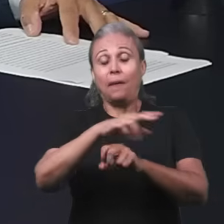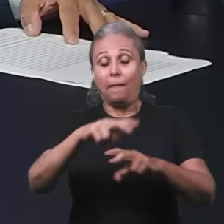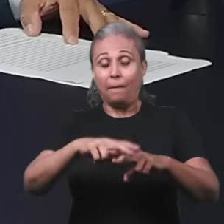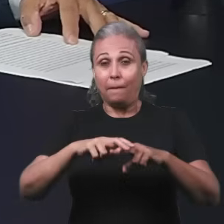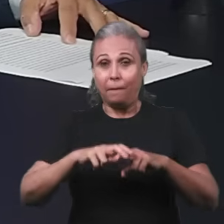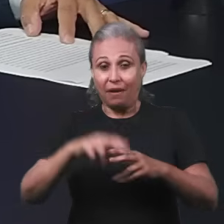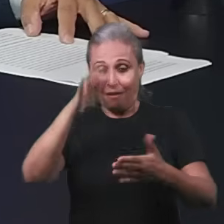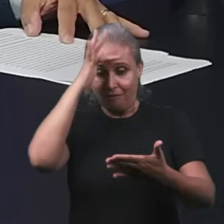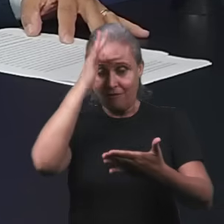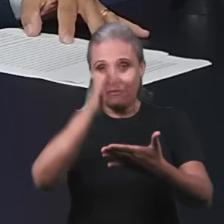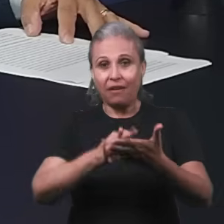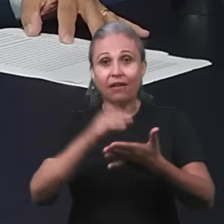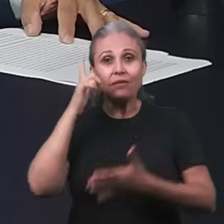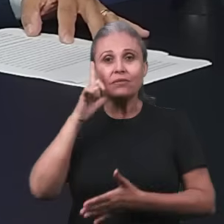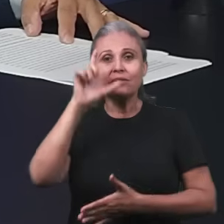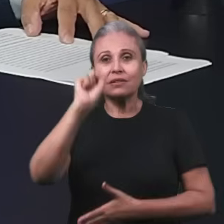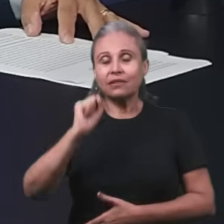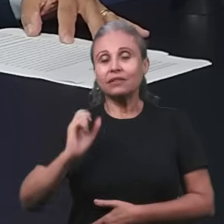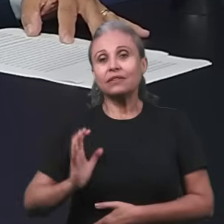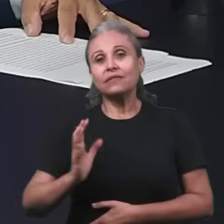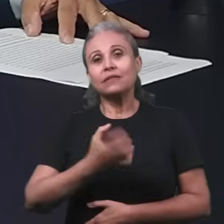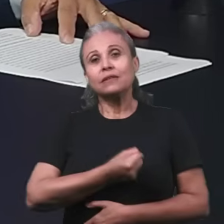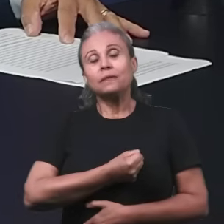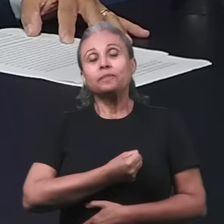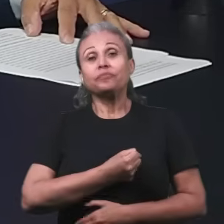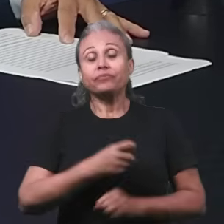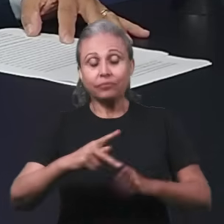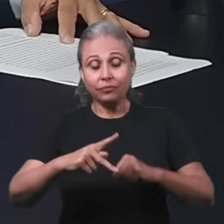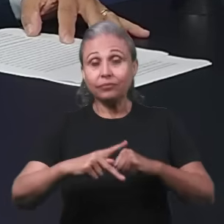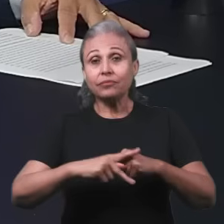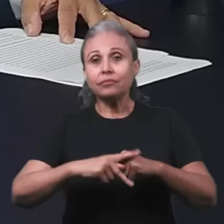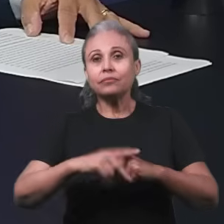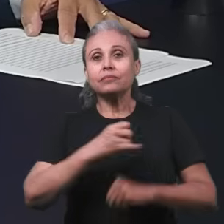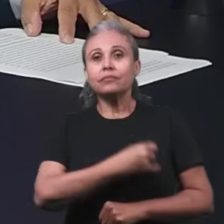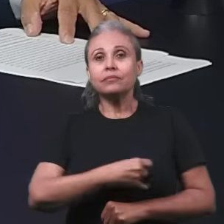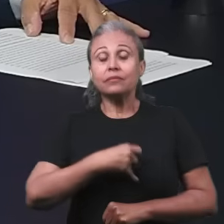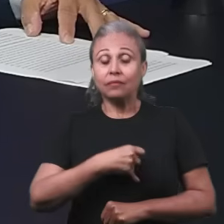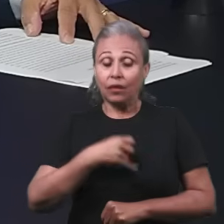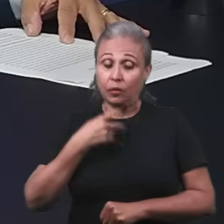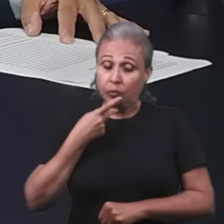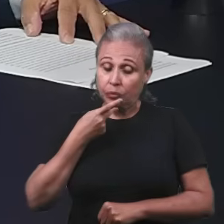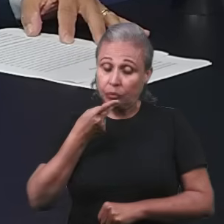a salvação. E Pedro e João, quando eles dizem